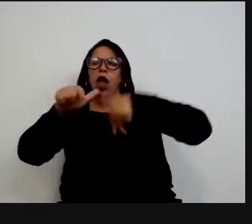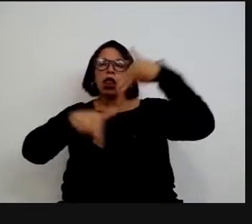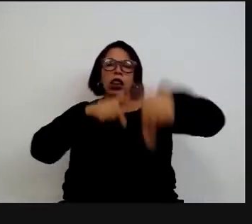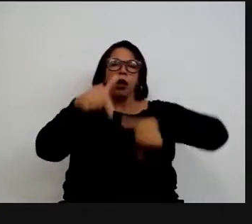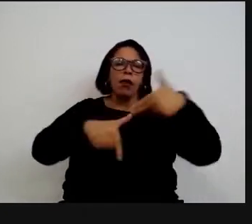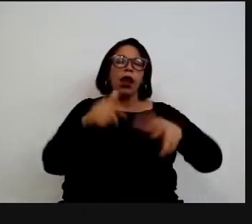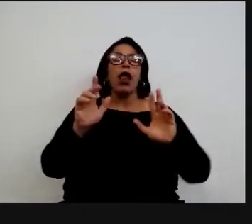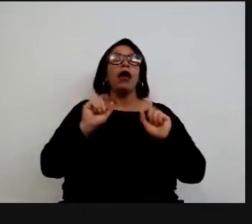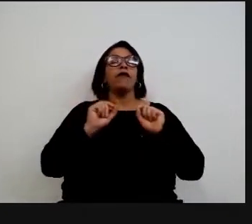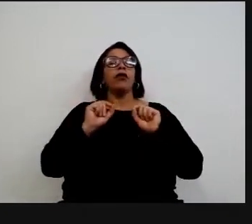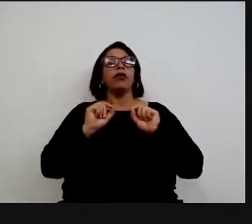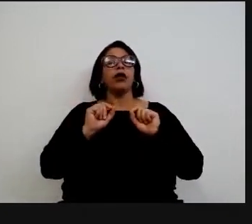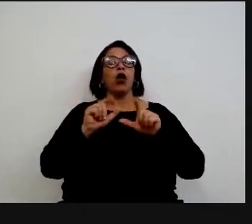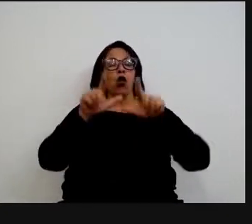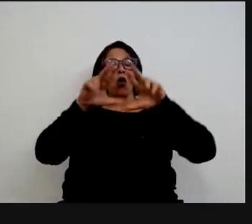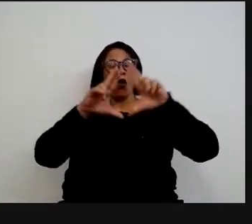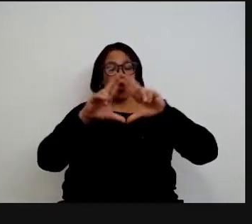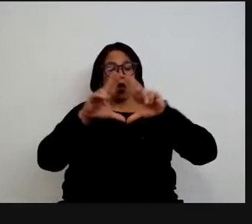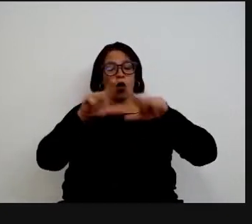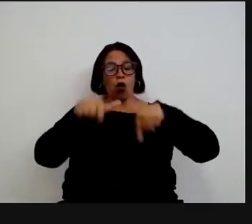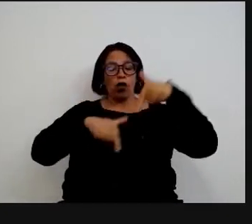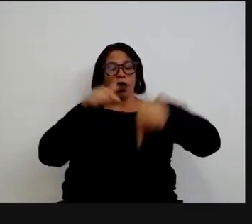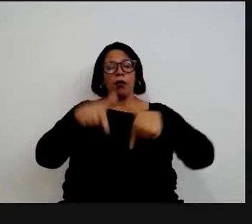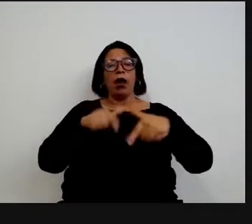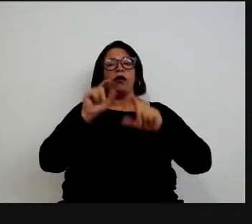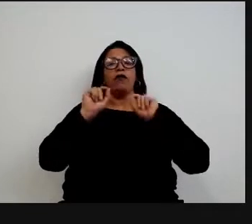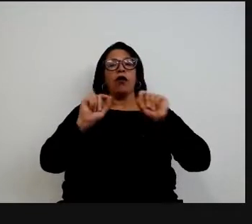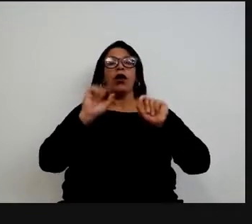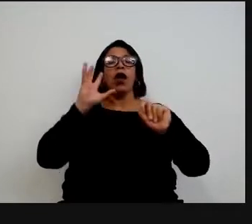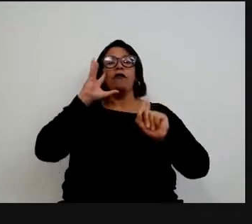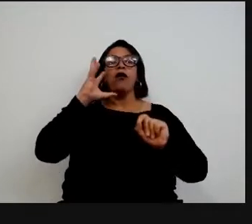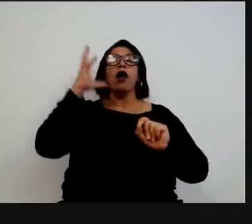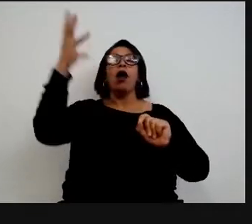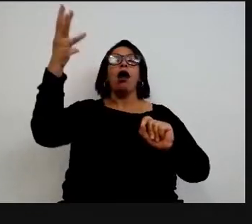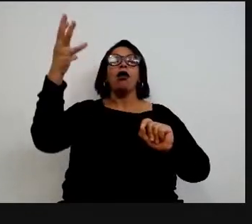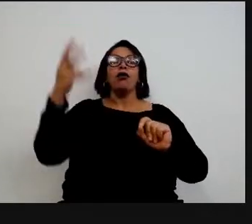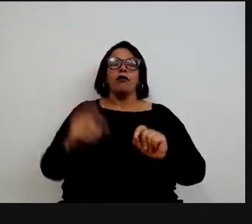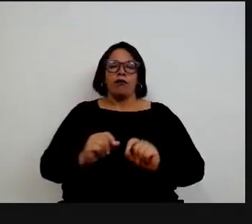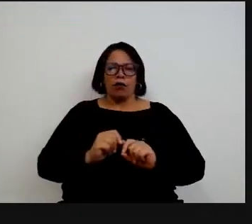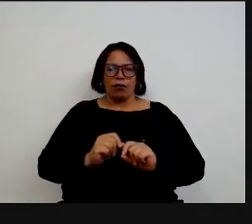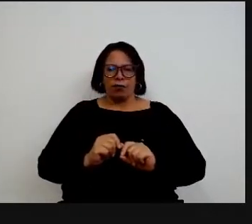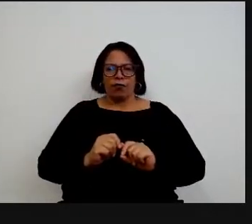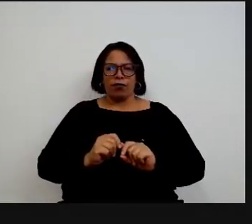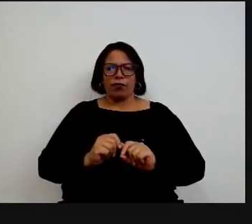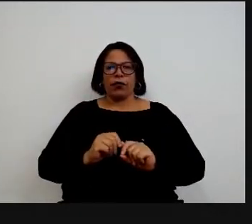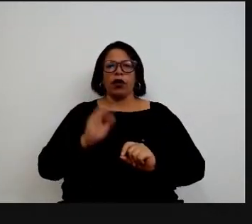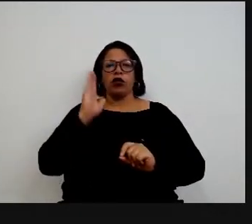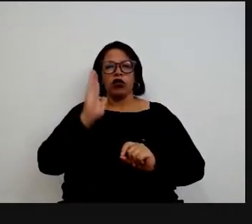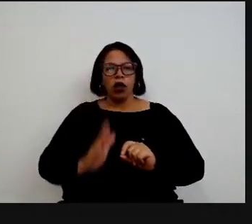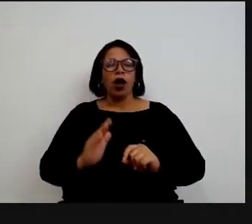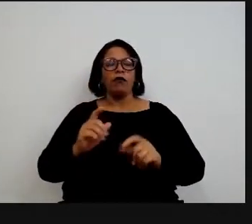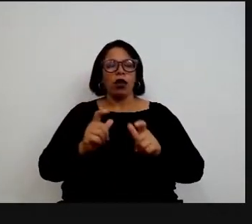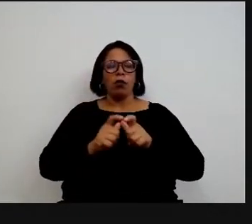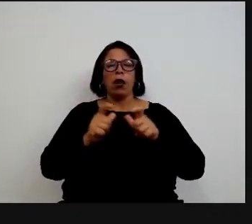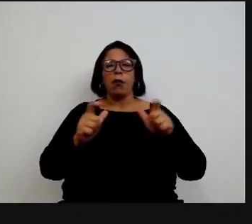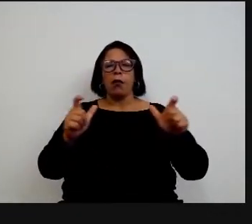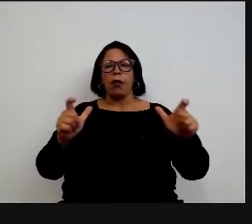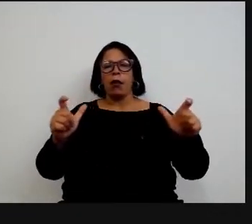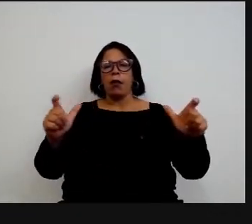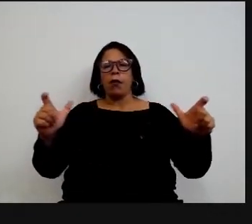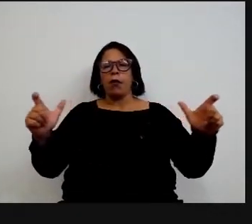mundo. Então, a questão do trabalho compartilhado foi o fator decisivo de que, conforme foi aumentando